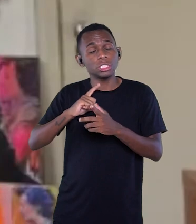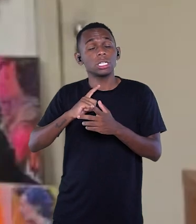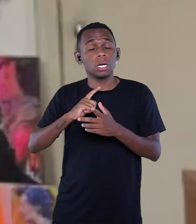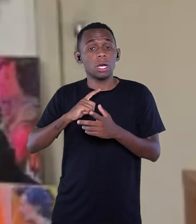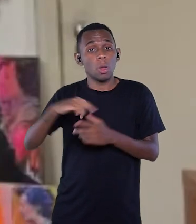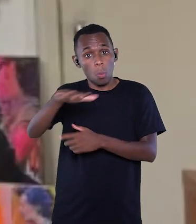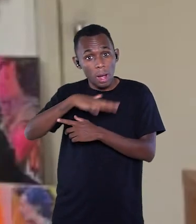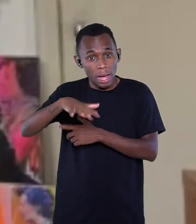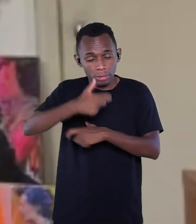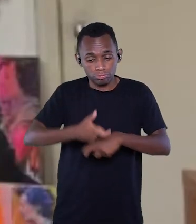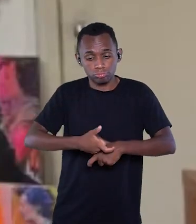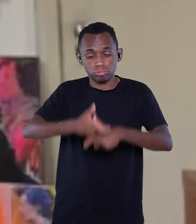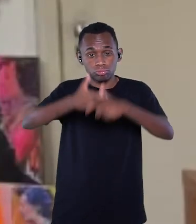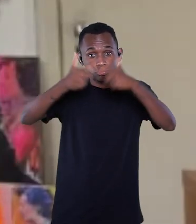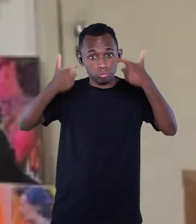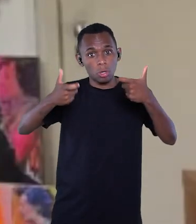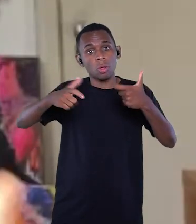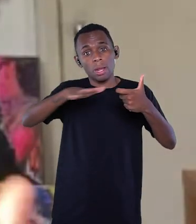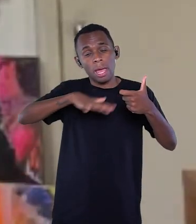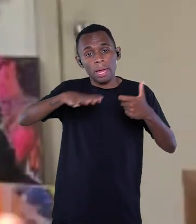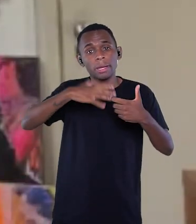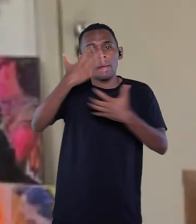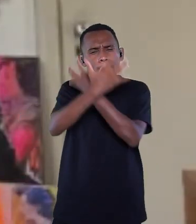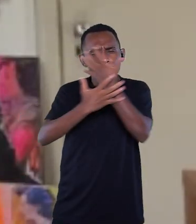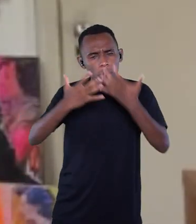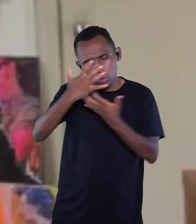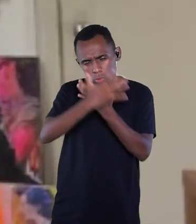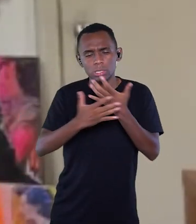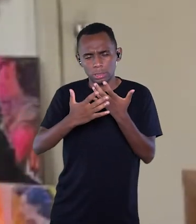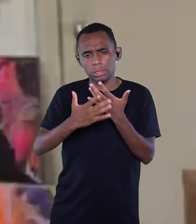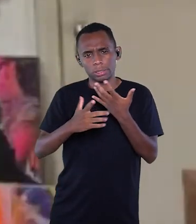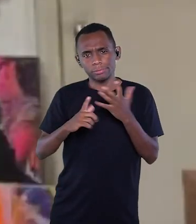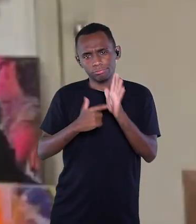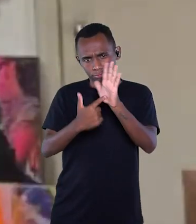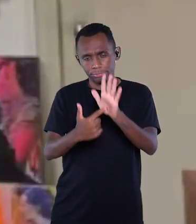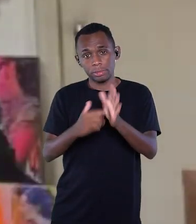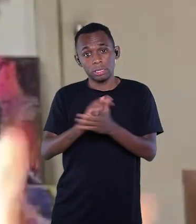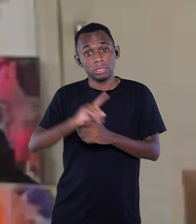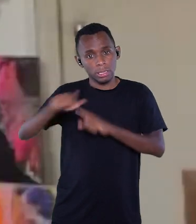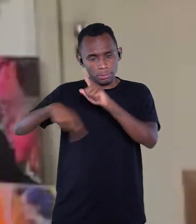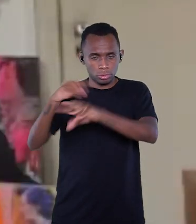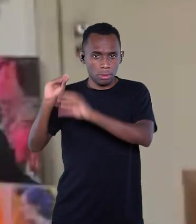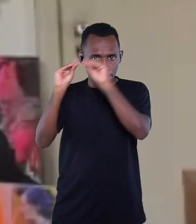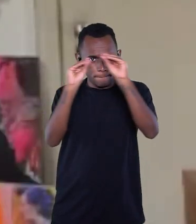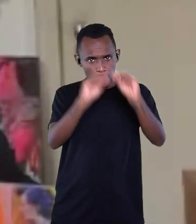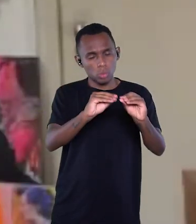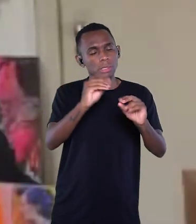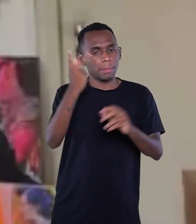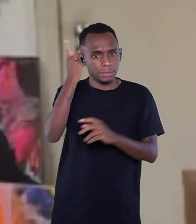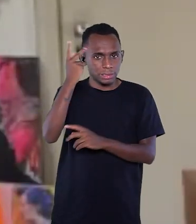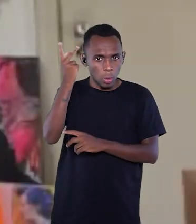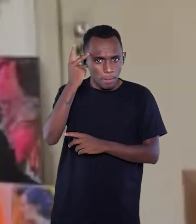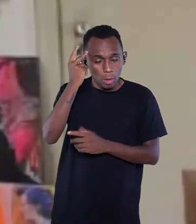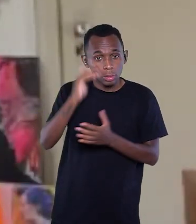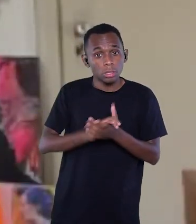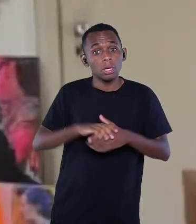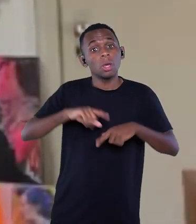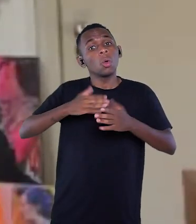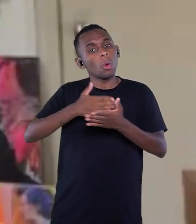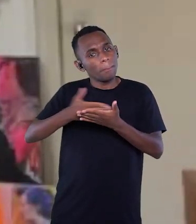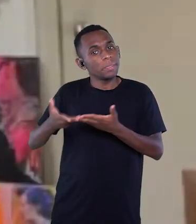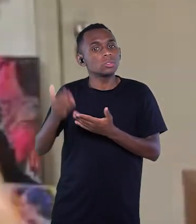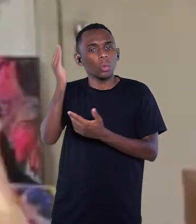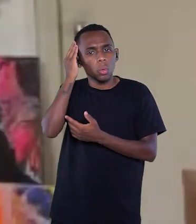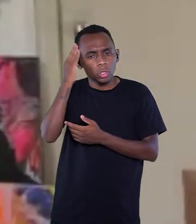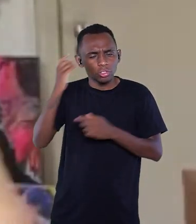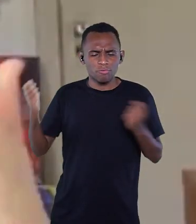grande de música alternativa, assim, né? Que depois sai de lá, vai para São Paulo, mas começou ali,